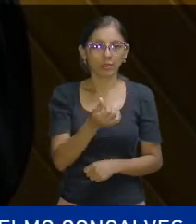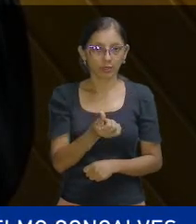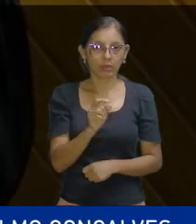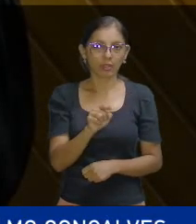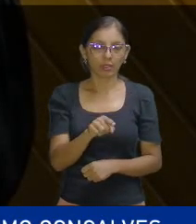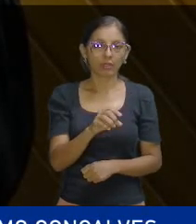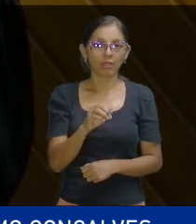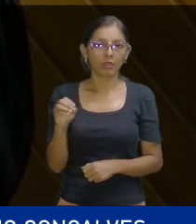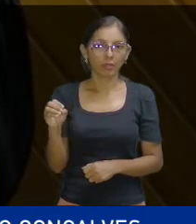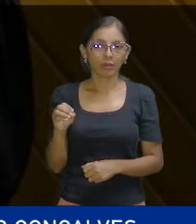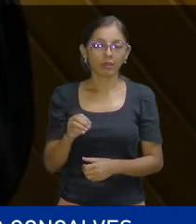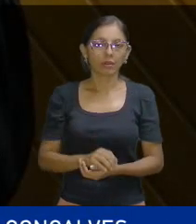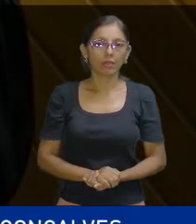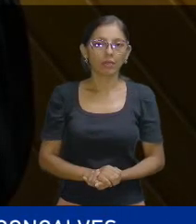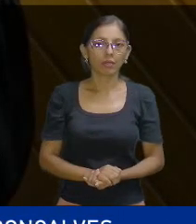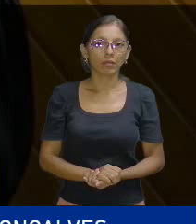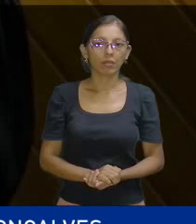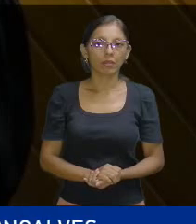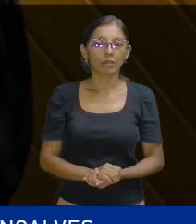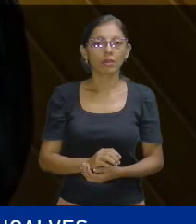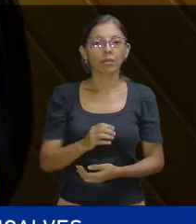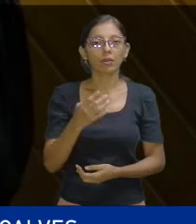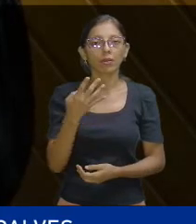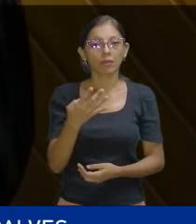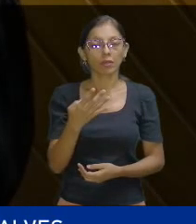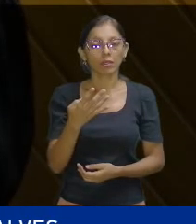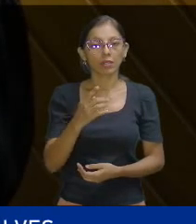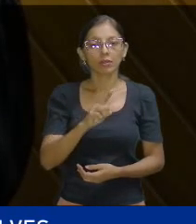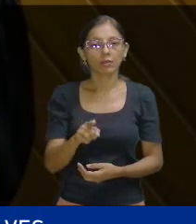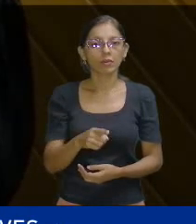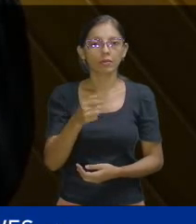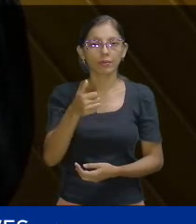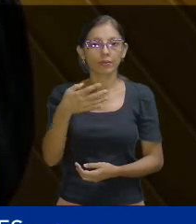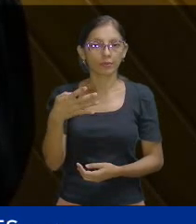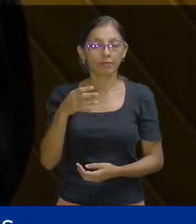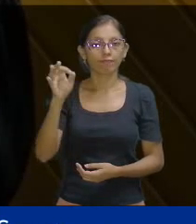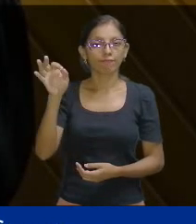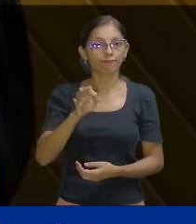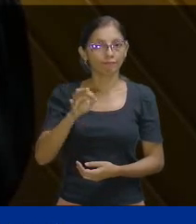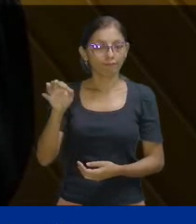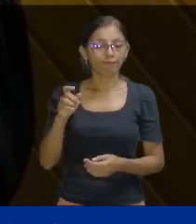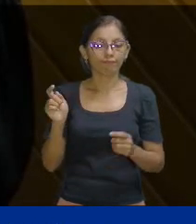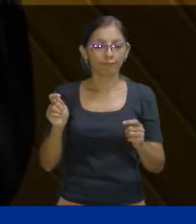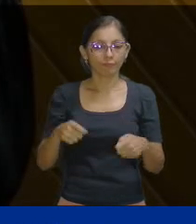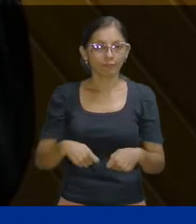a 4,14% do total de R$ R$